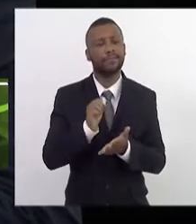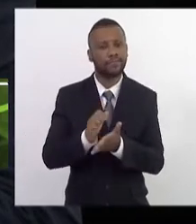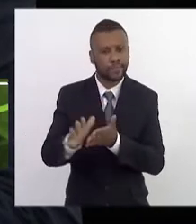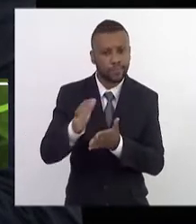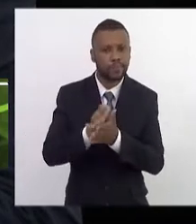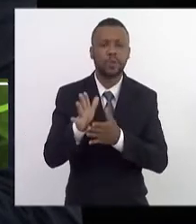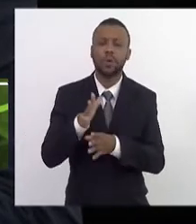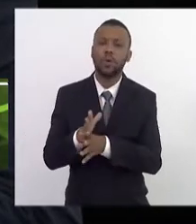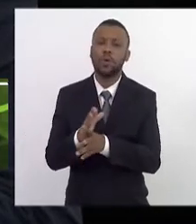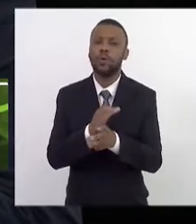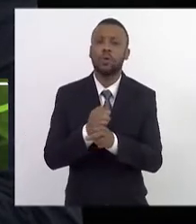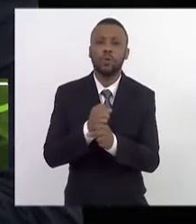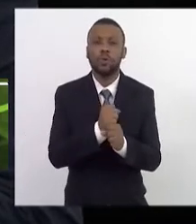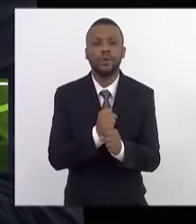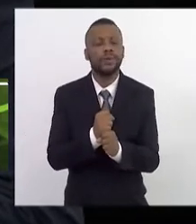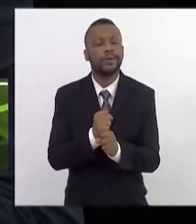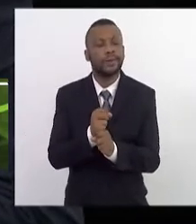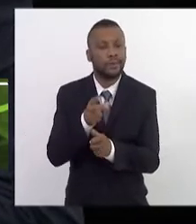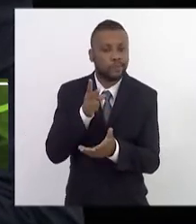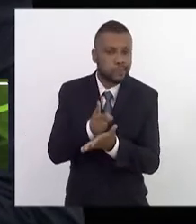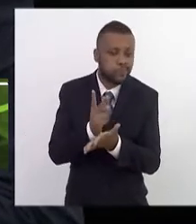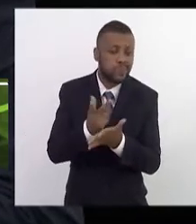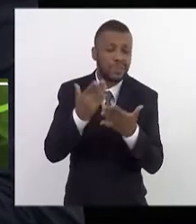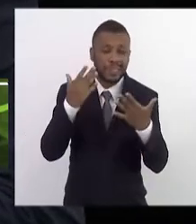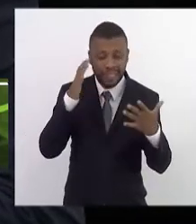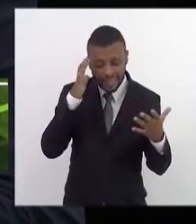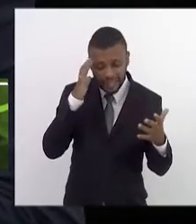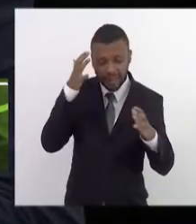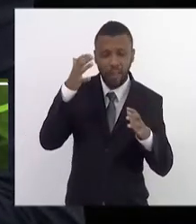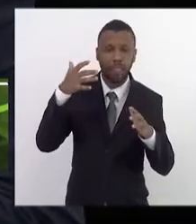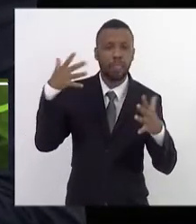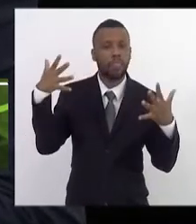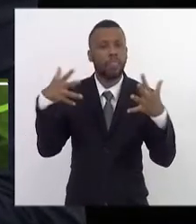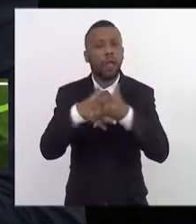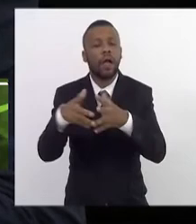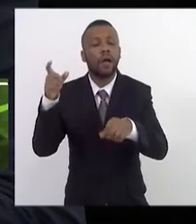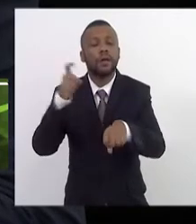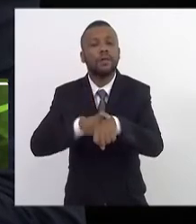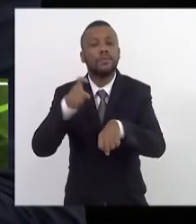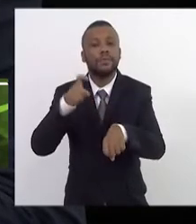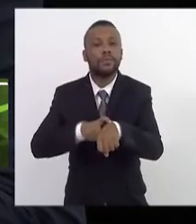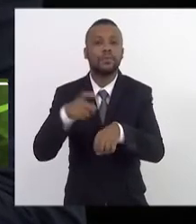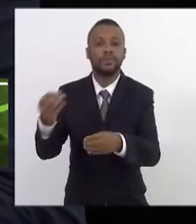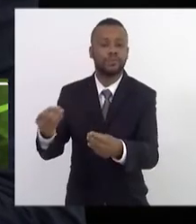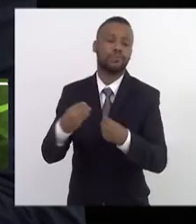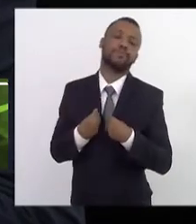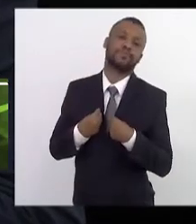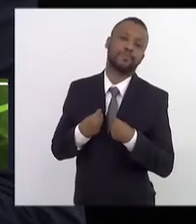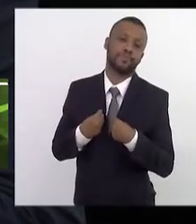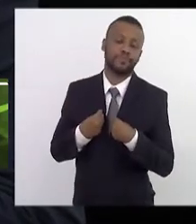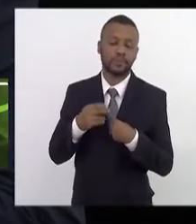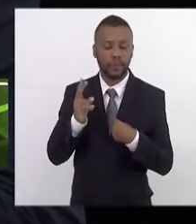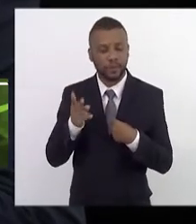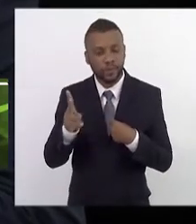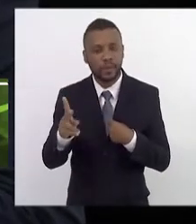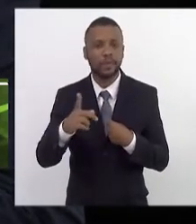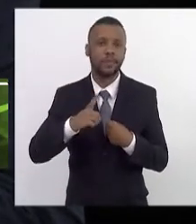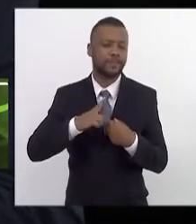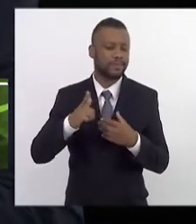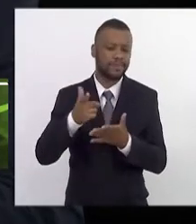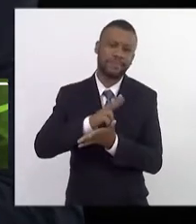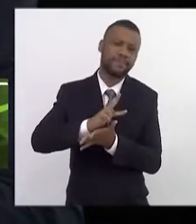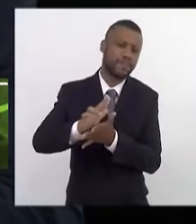liquidada, né? E mesmo diante de tantas complexidades que o momento nos trouxe, mesmo, enfim, uma